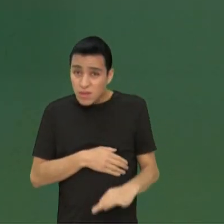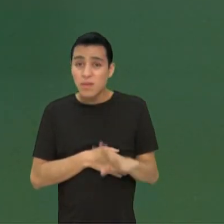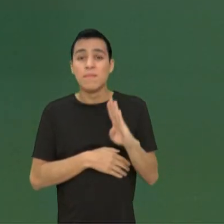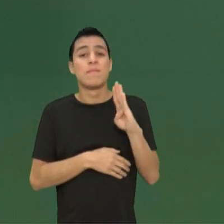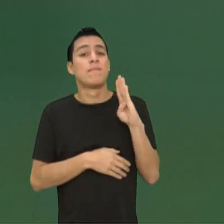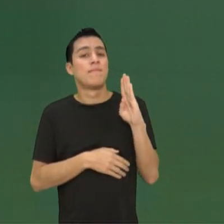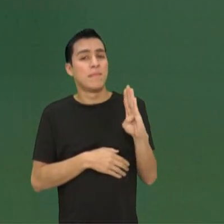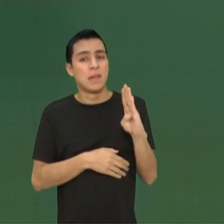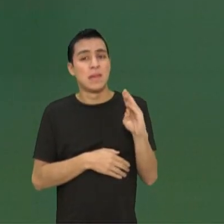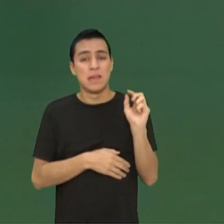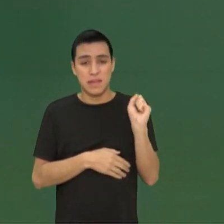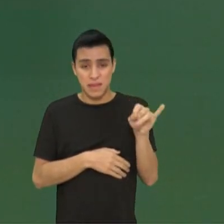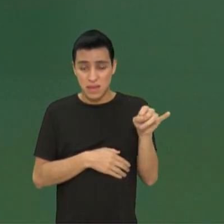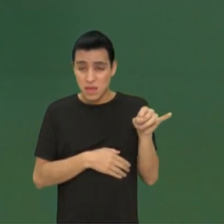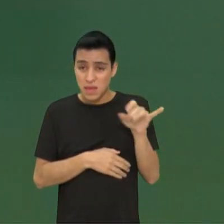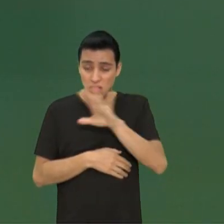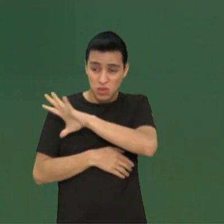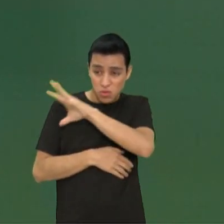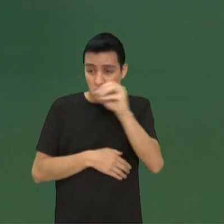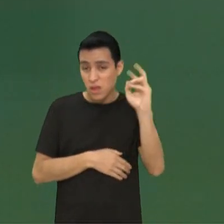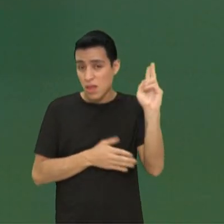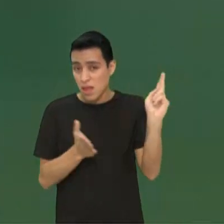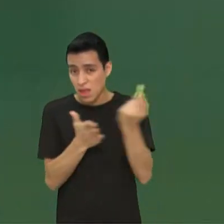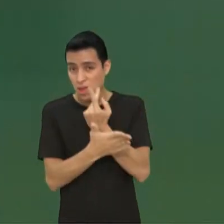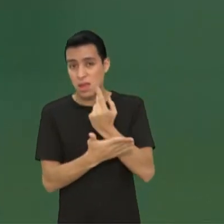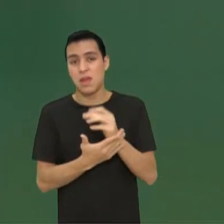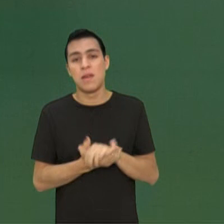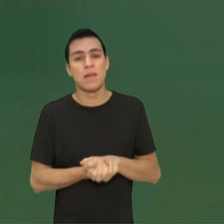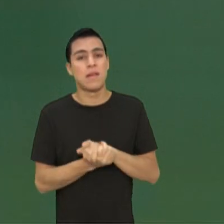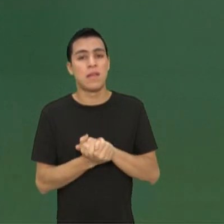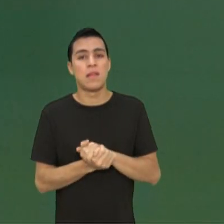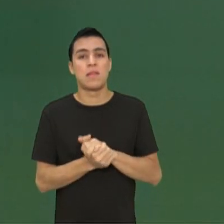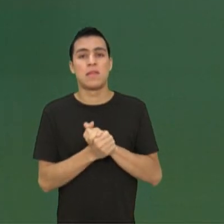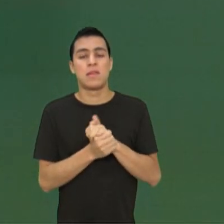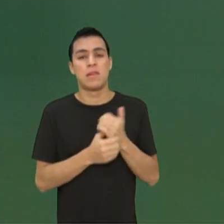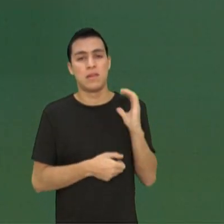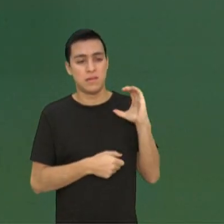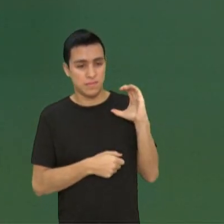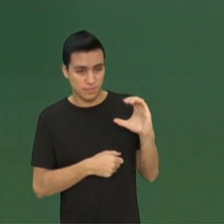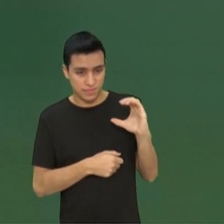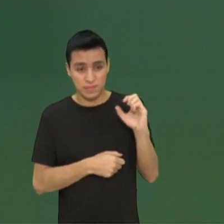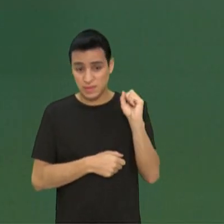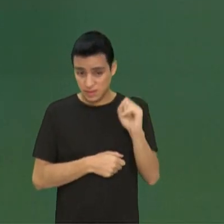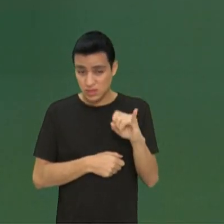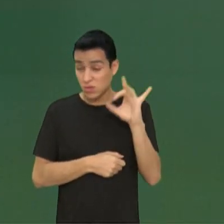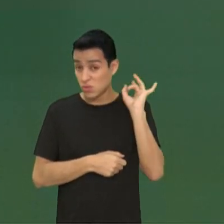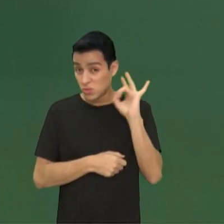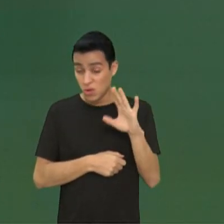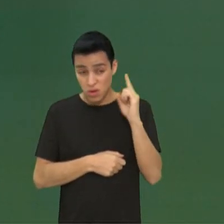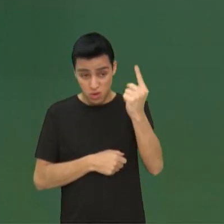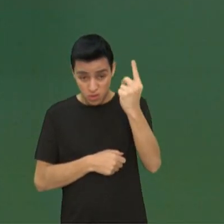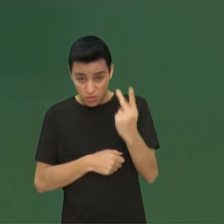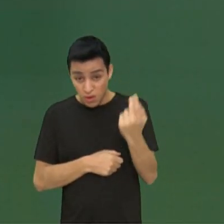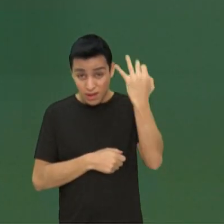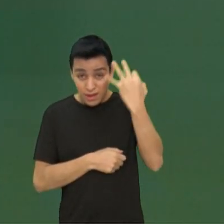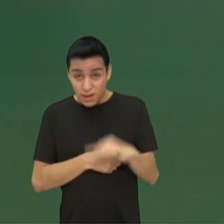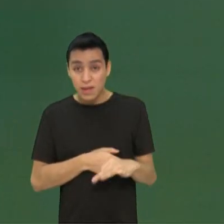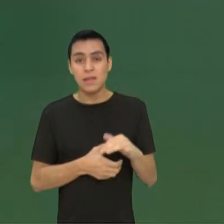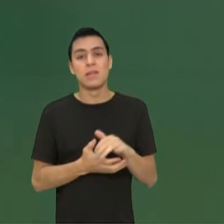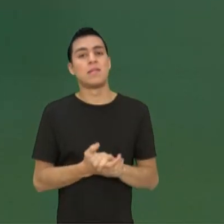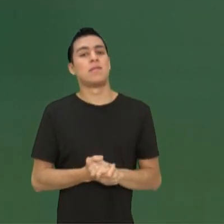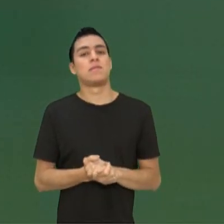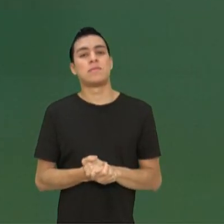corretas. Letra B, se todas estiverem erradas. Letra C, se apenas a 1 e a 2 estiverem